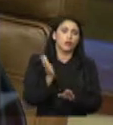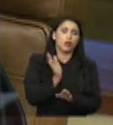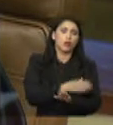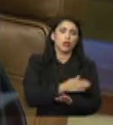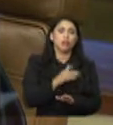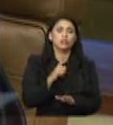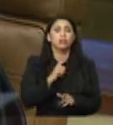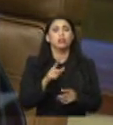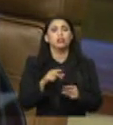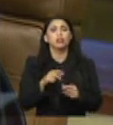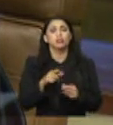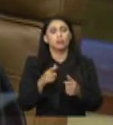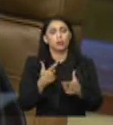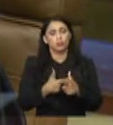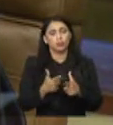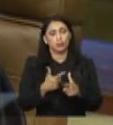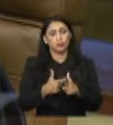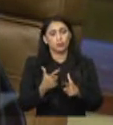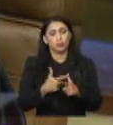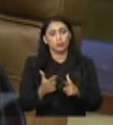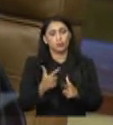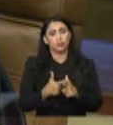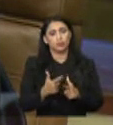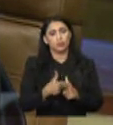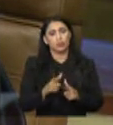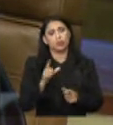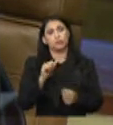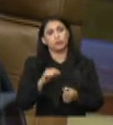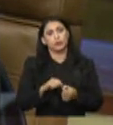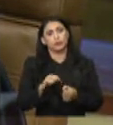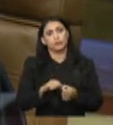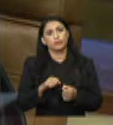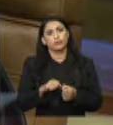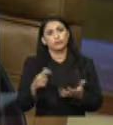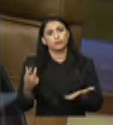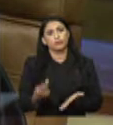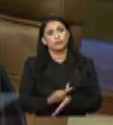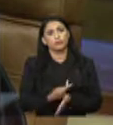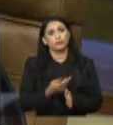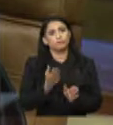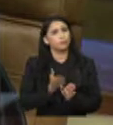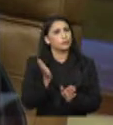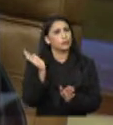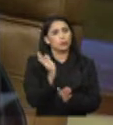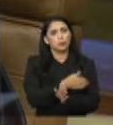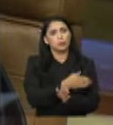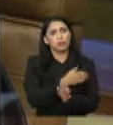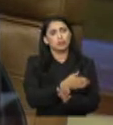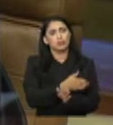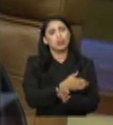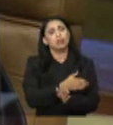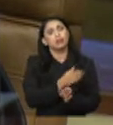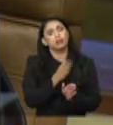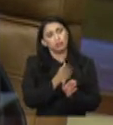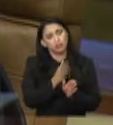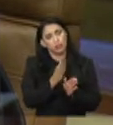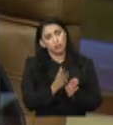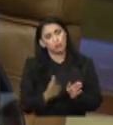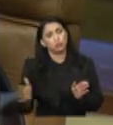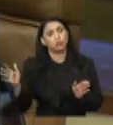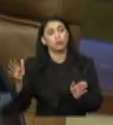sob pena de afetar a própria causa ato ou fato ocorrido no passado que eles de origem